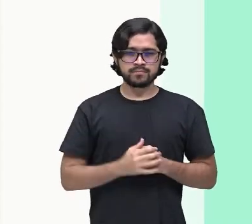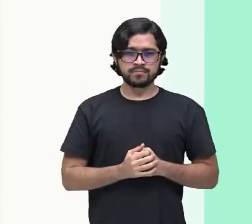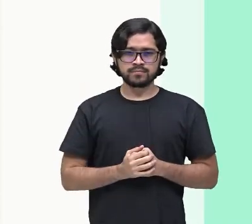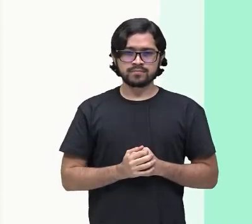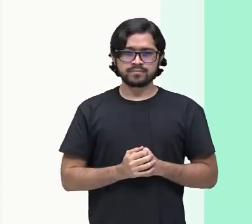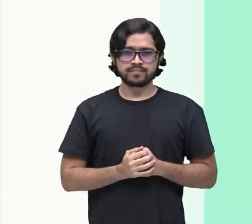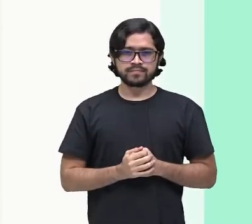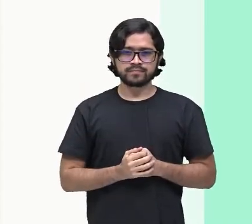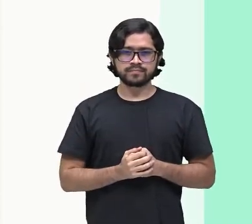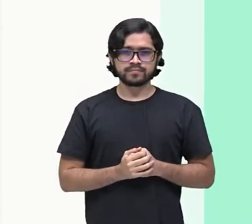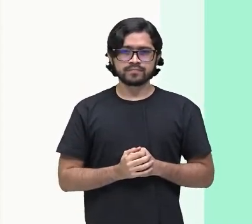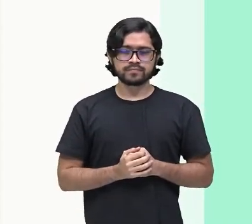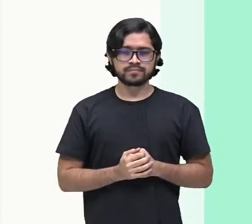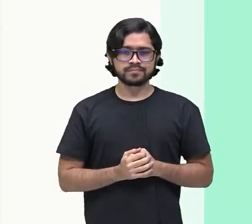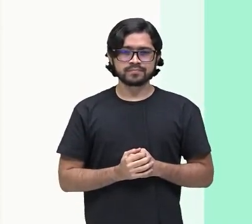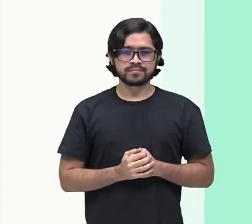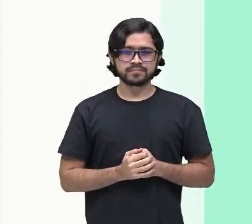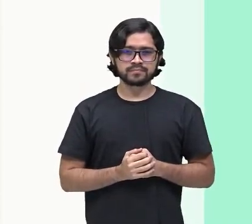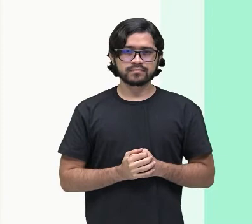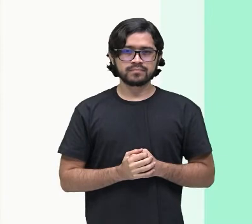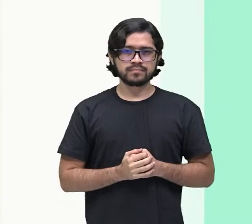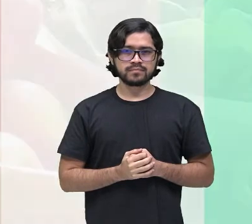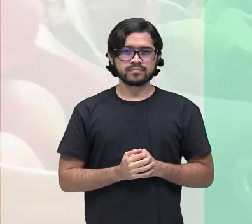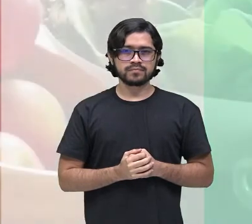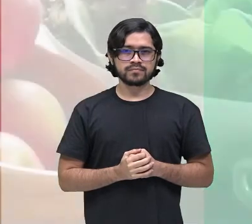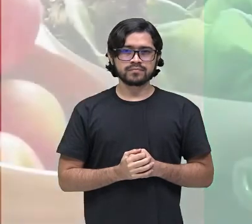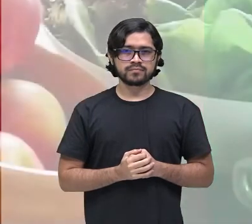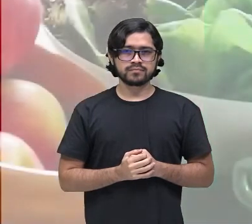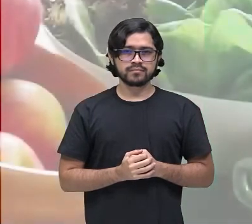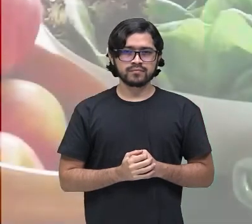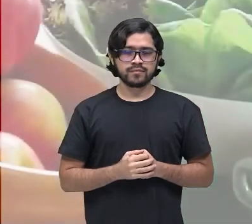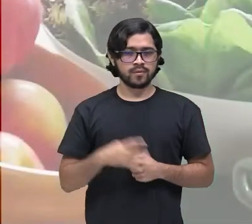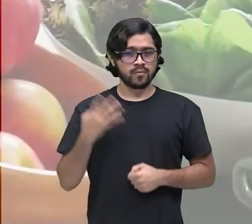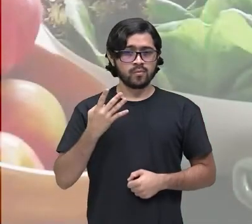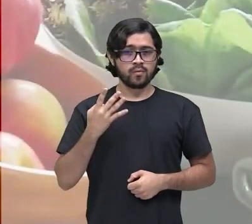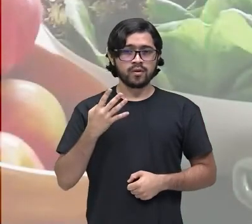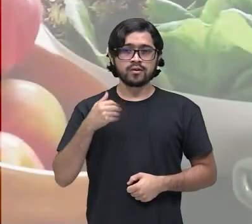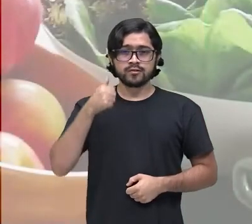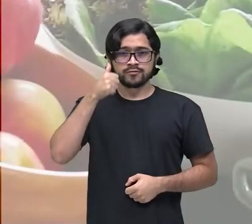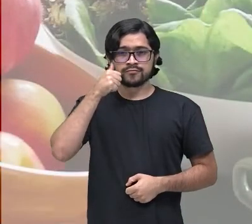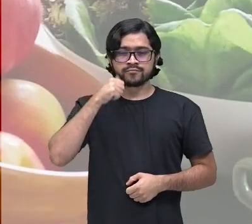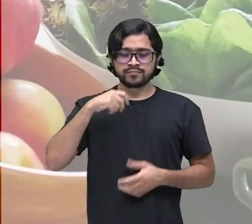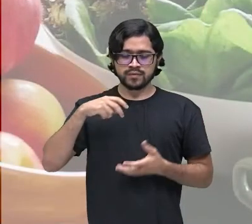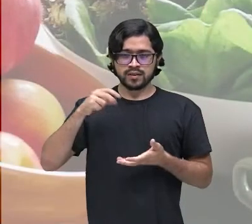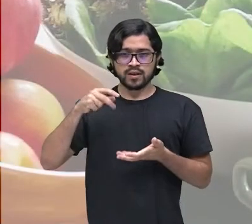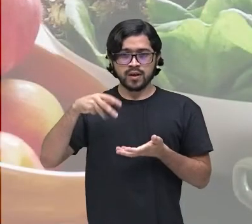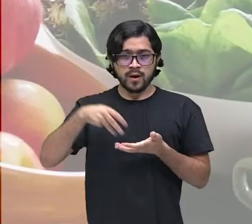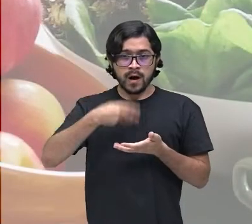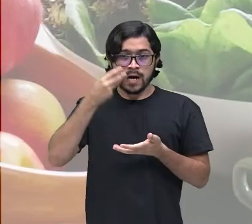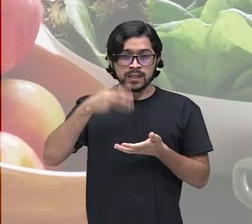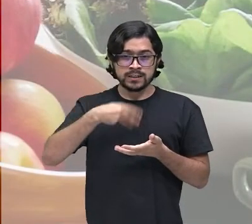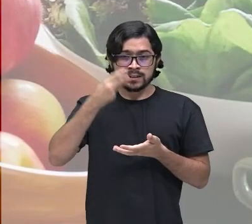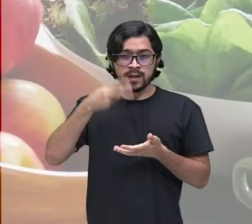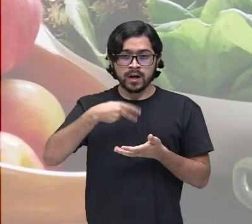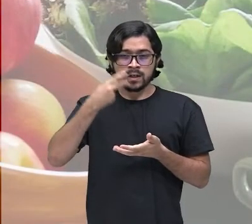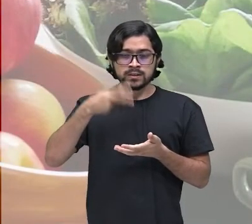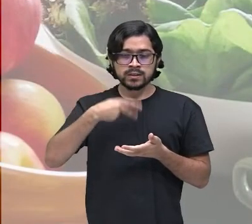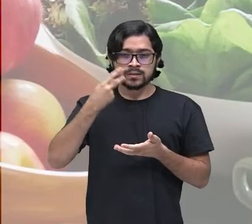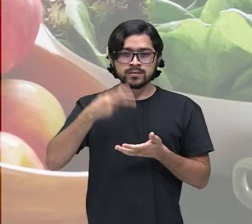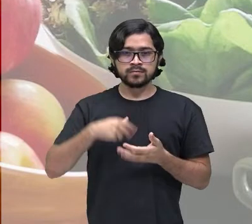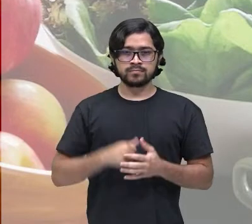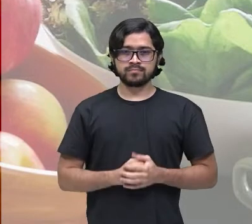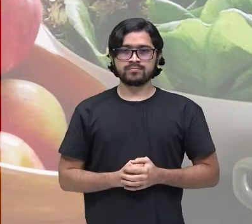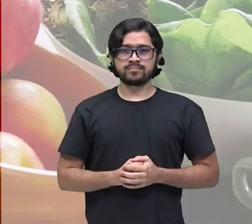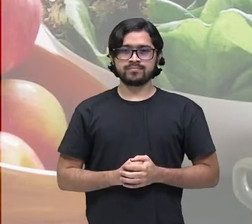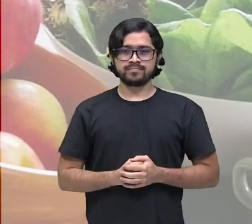do paladar? E a imagem que é a número 4, onde nós temos essa garotinha feliz comendo o seu